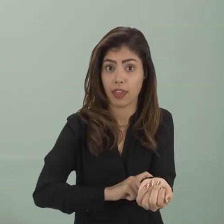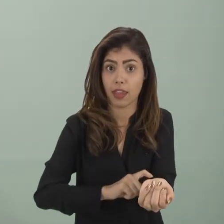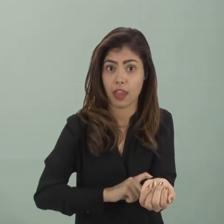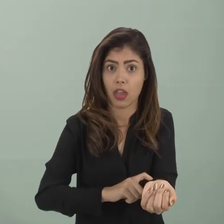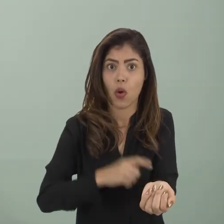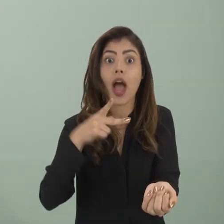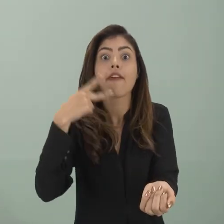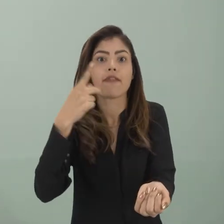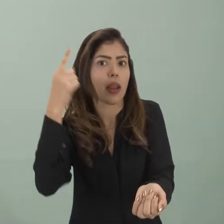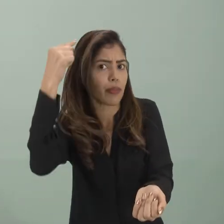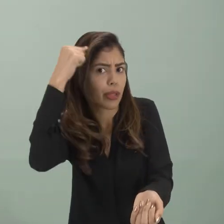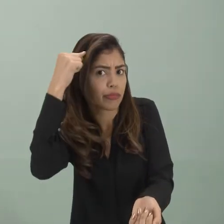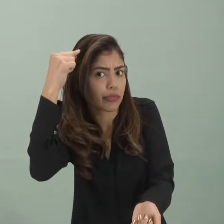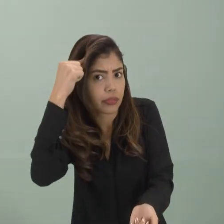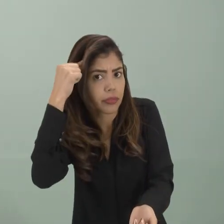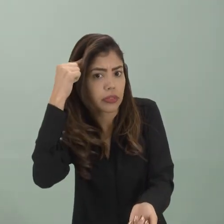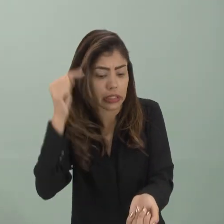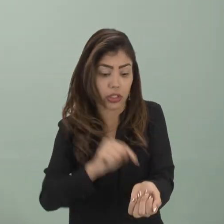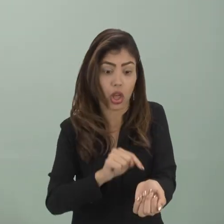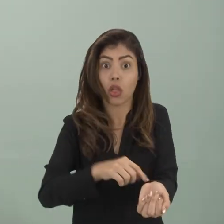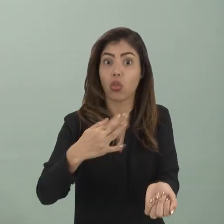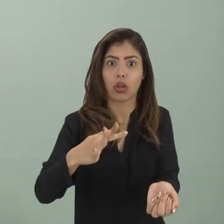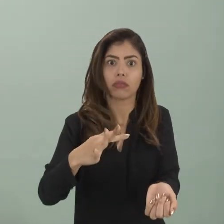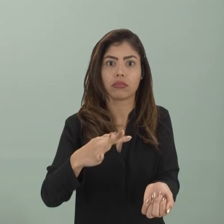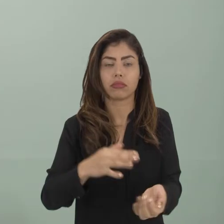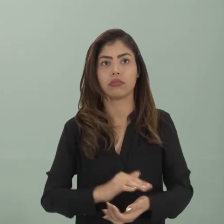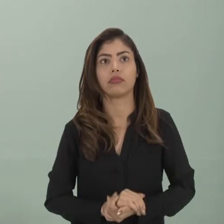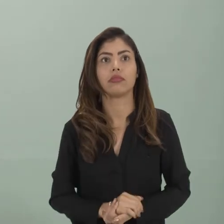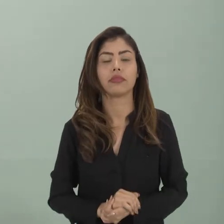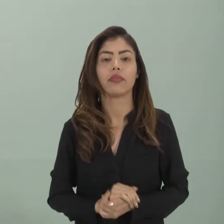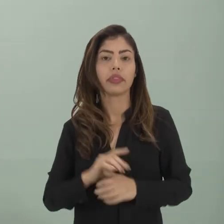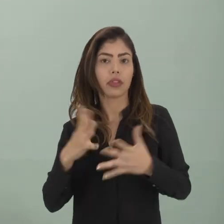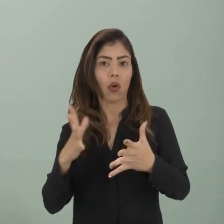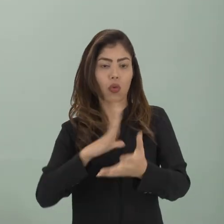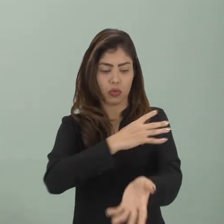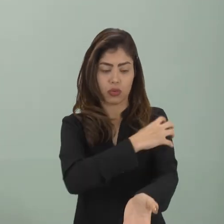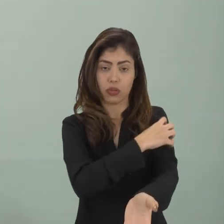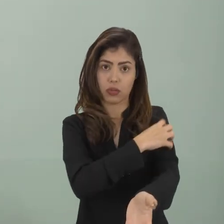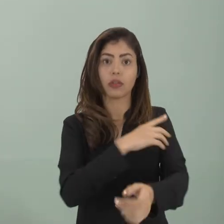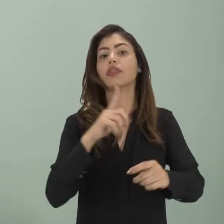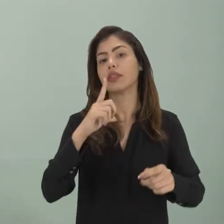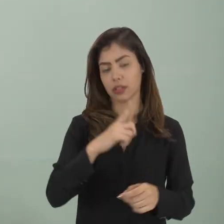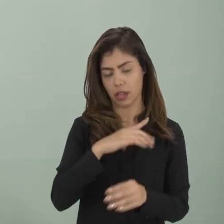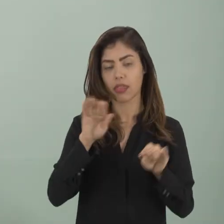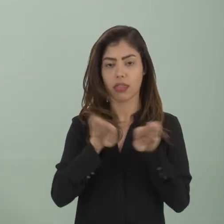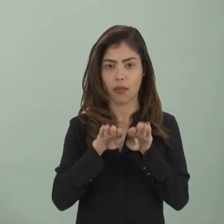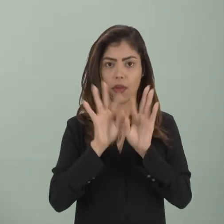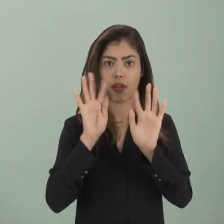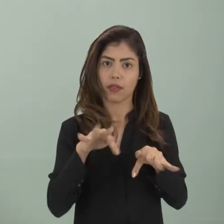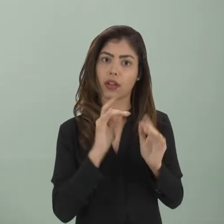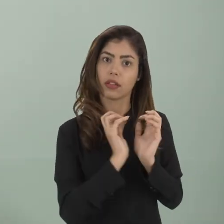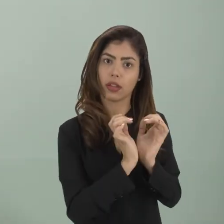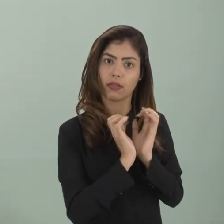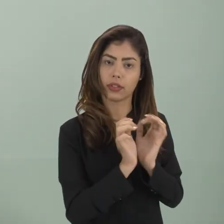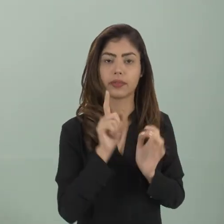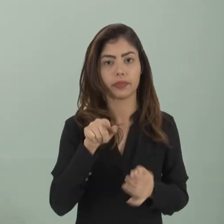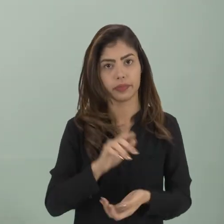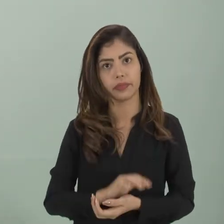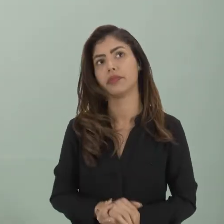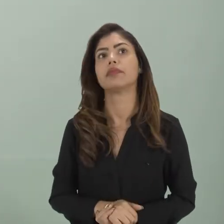que informam ao meu cérebro que isso doeu. Então, os nossos músculos também têm essas terminações nervosas.